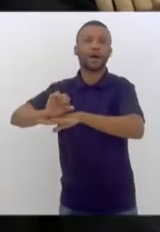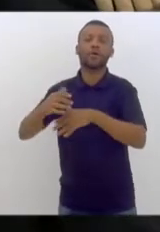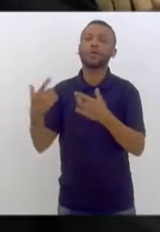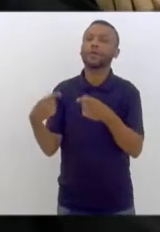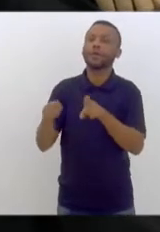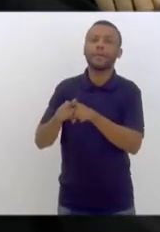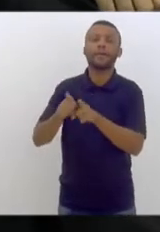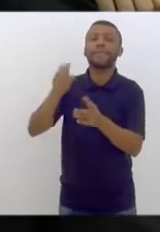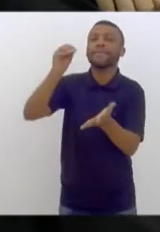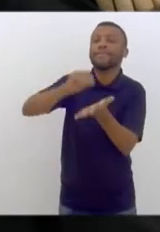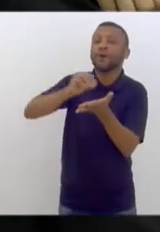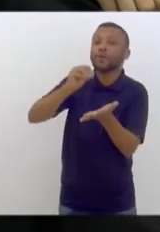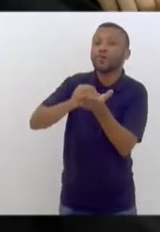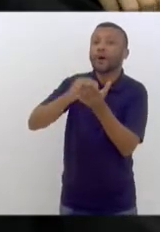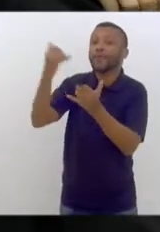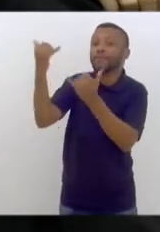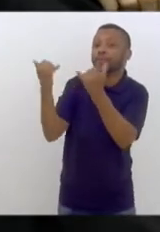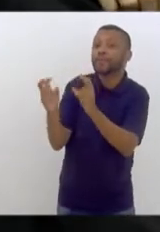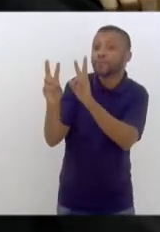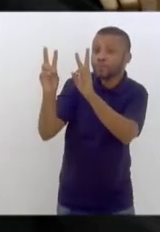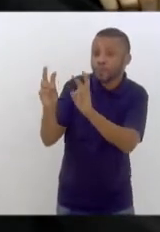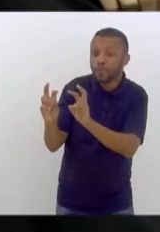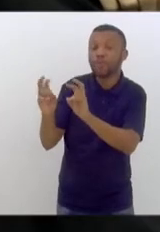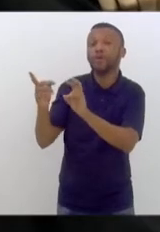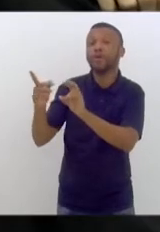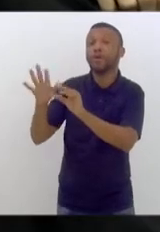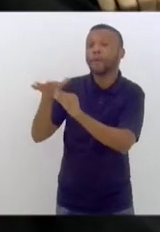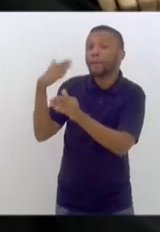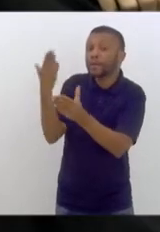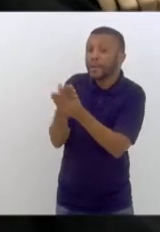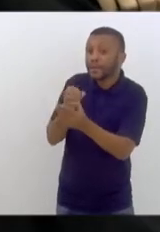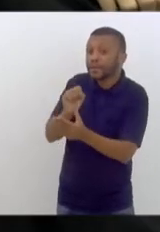trabalho, do parecer e do processo SEI que tem lá na Fazenda?